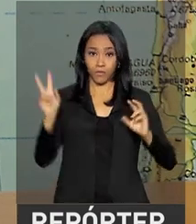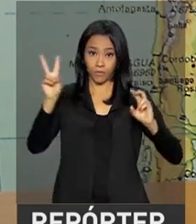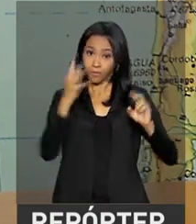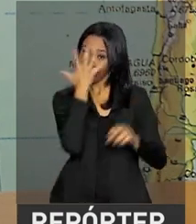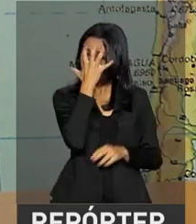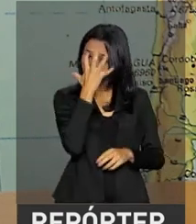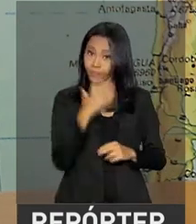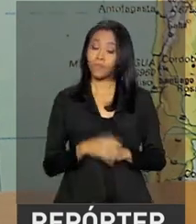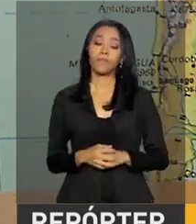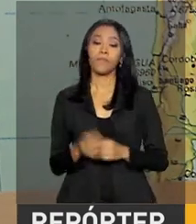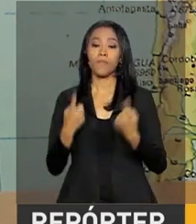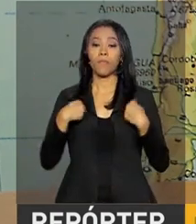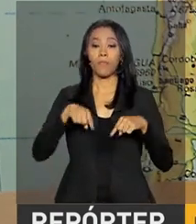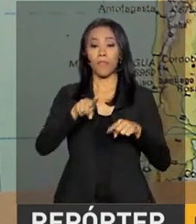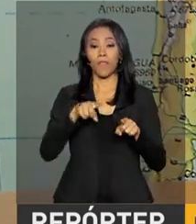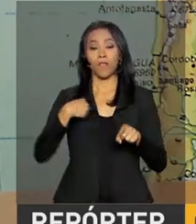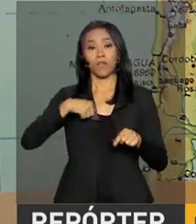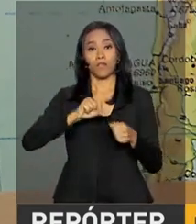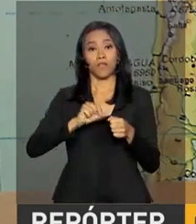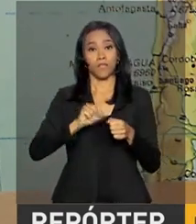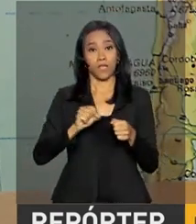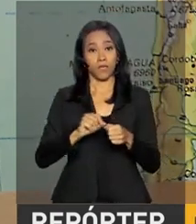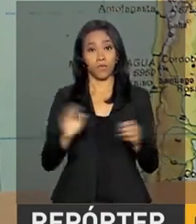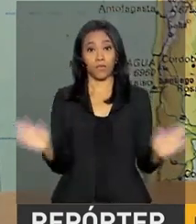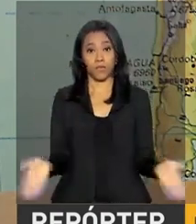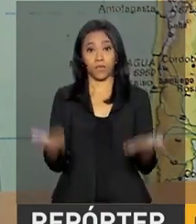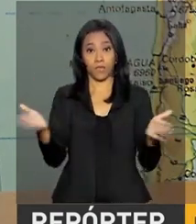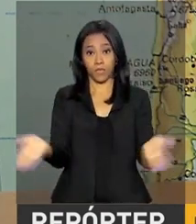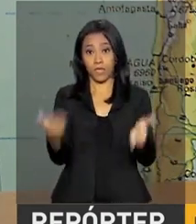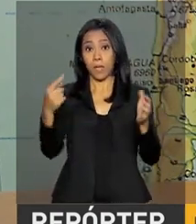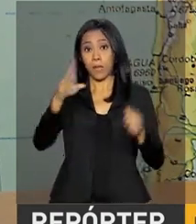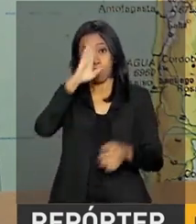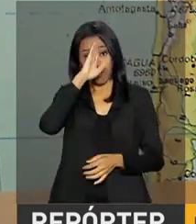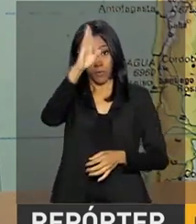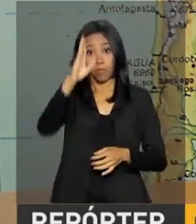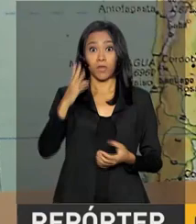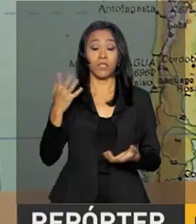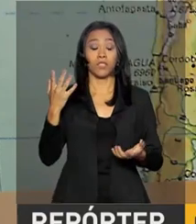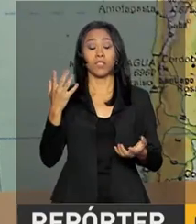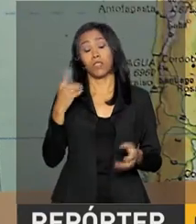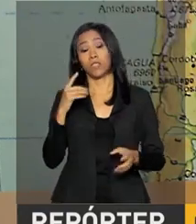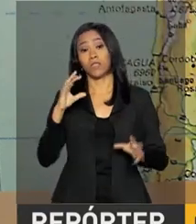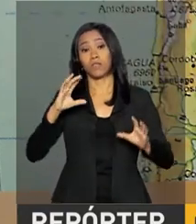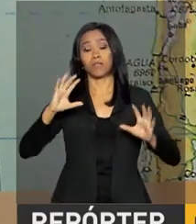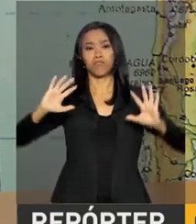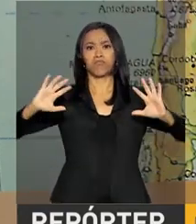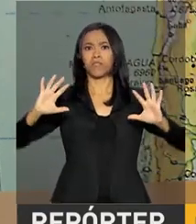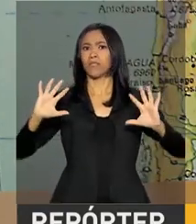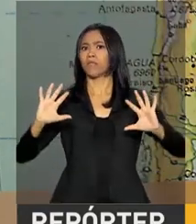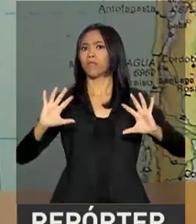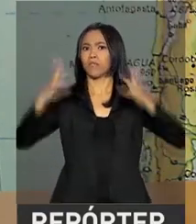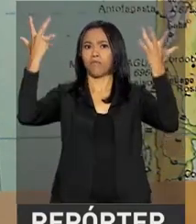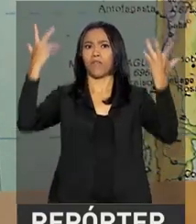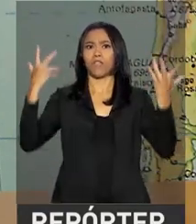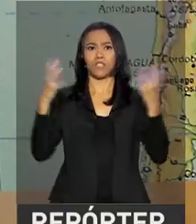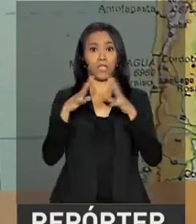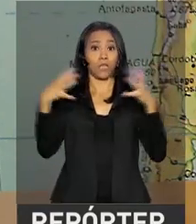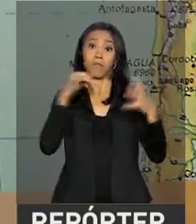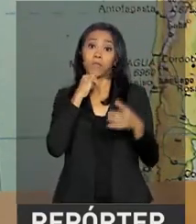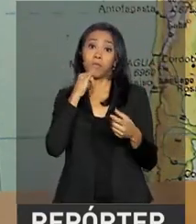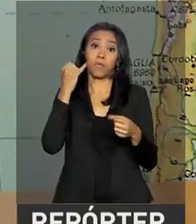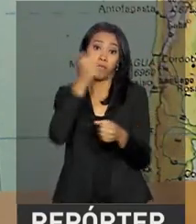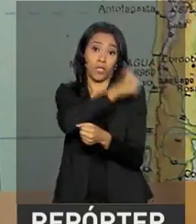acções de promoção dos nossos destinos principalmente dos grandes eventos turísticos durante o carnaval a exemplo do que eu falei como rio de janeiro